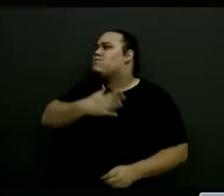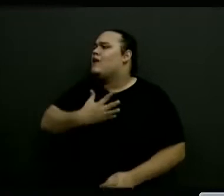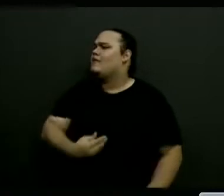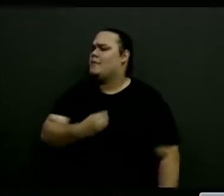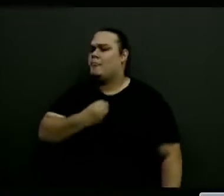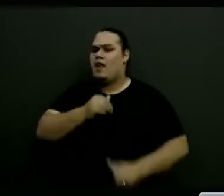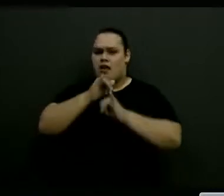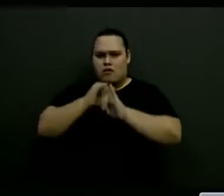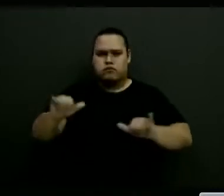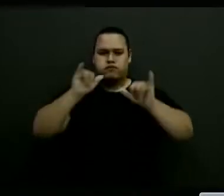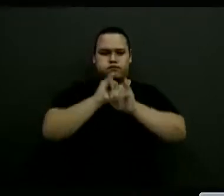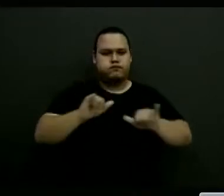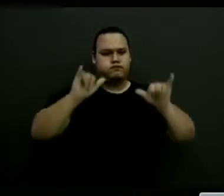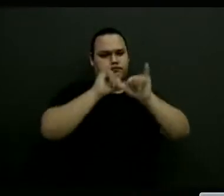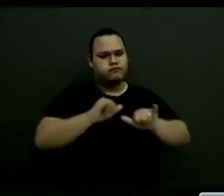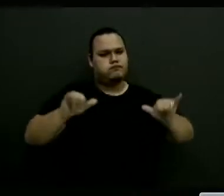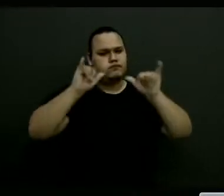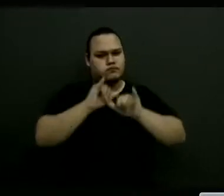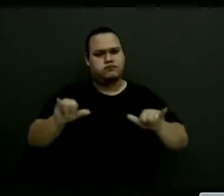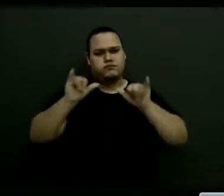os quebrantados de coração,